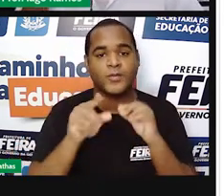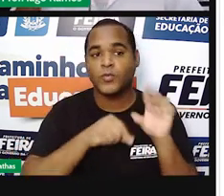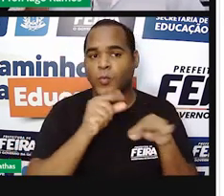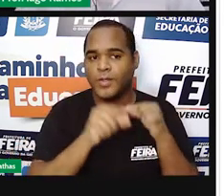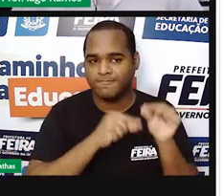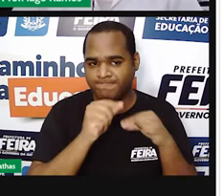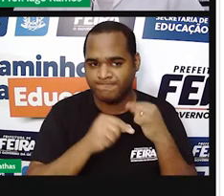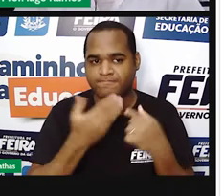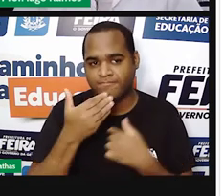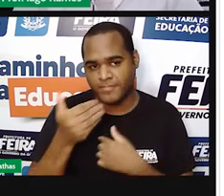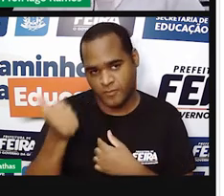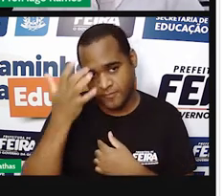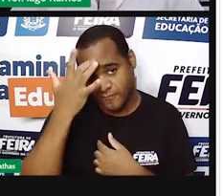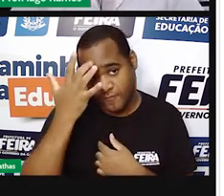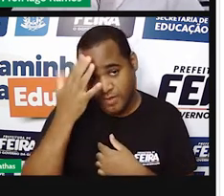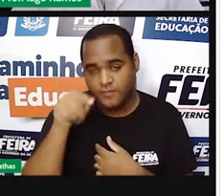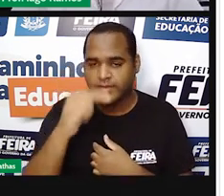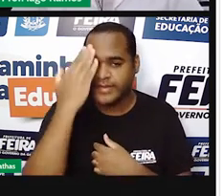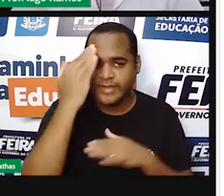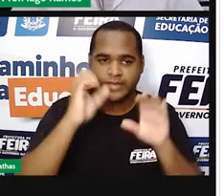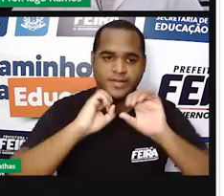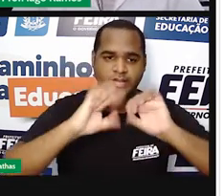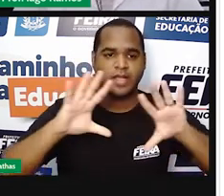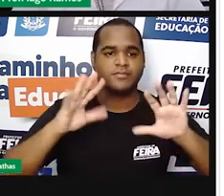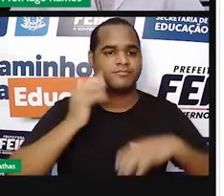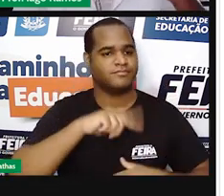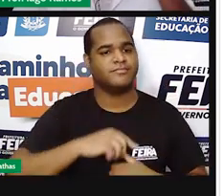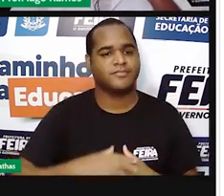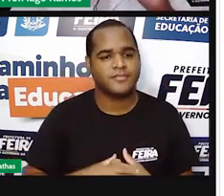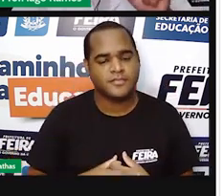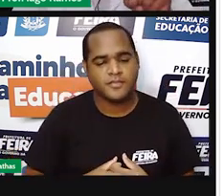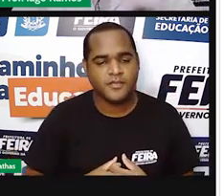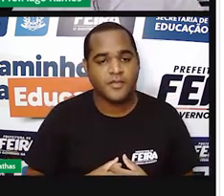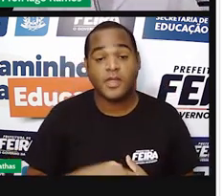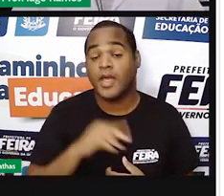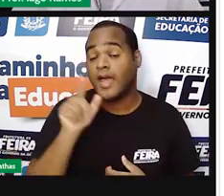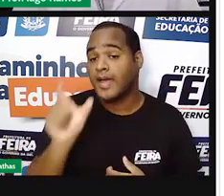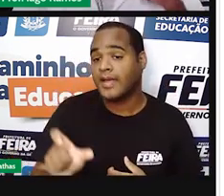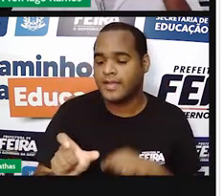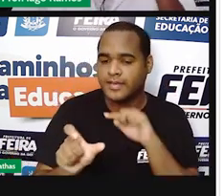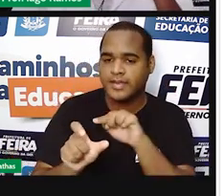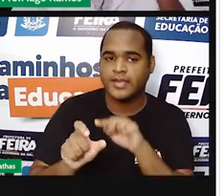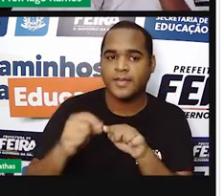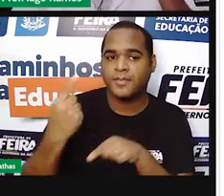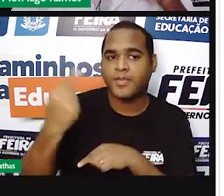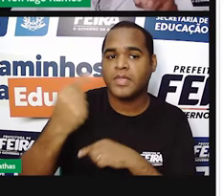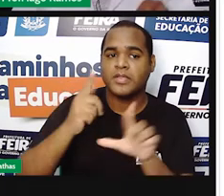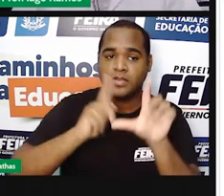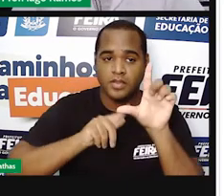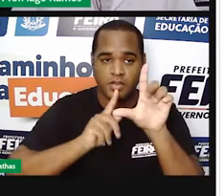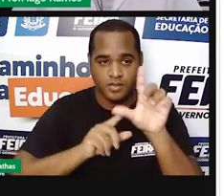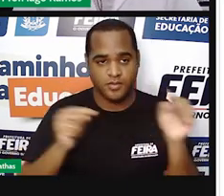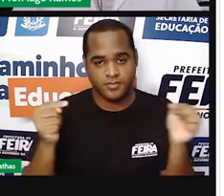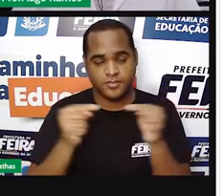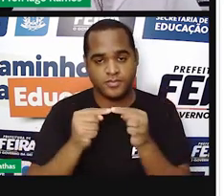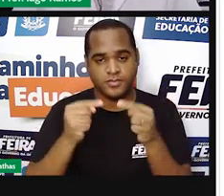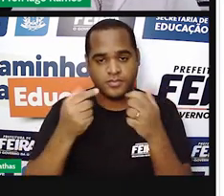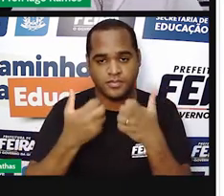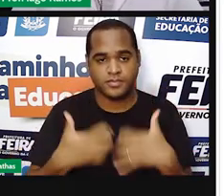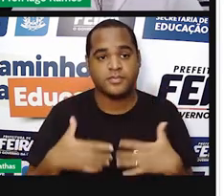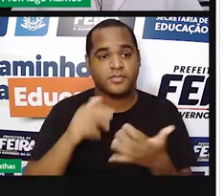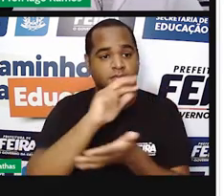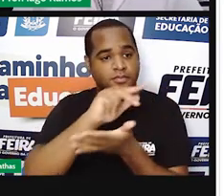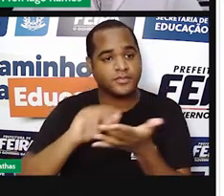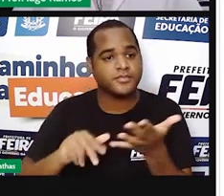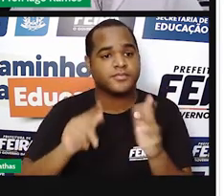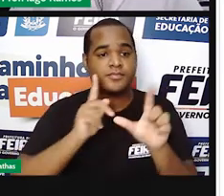escolhas eu acho que assim vai ficar mais fácil de você entender tão preocupado aquela primeira letra ali aquela primeira posição a gente